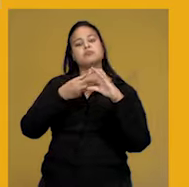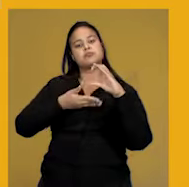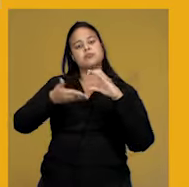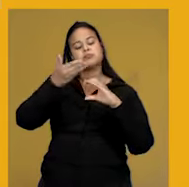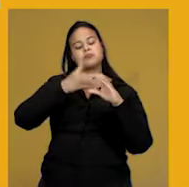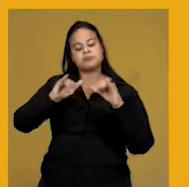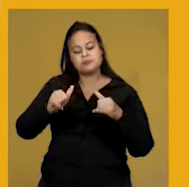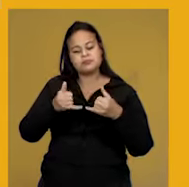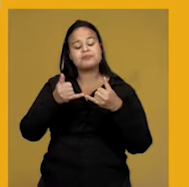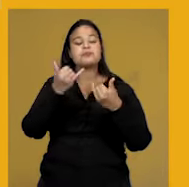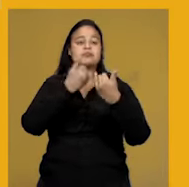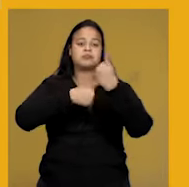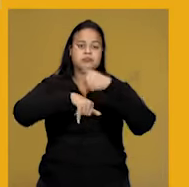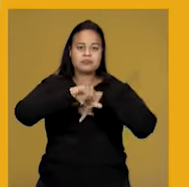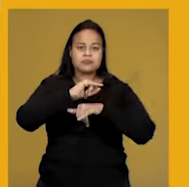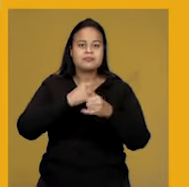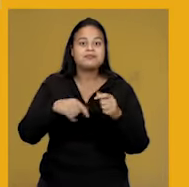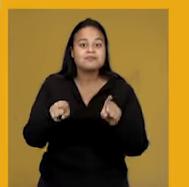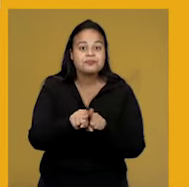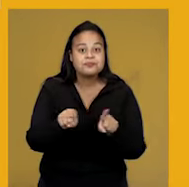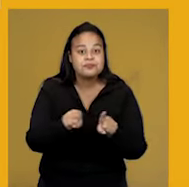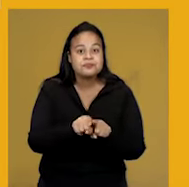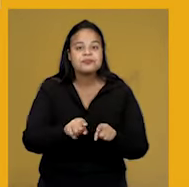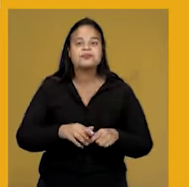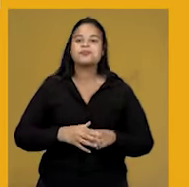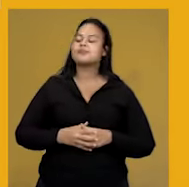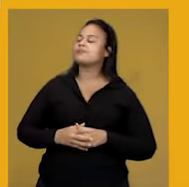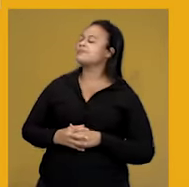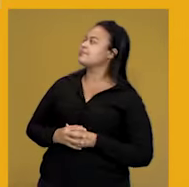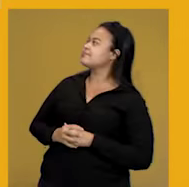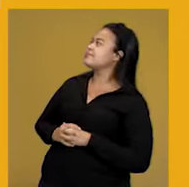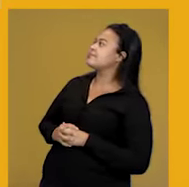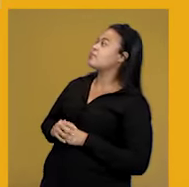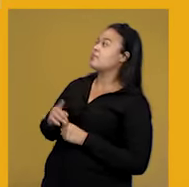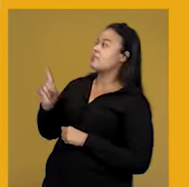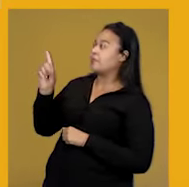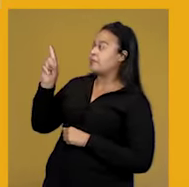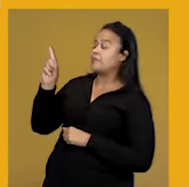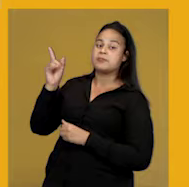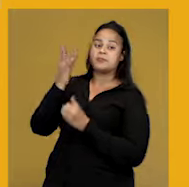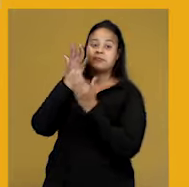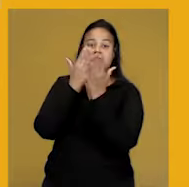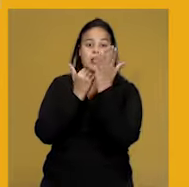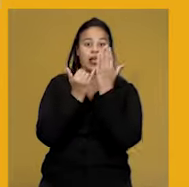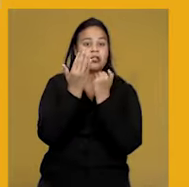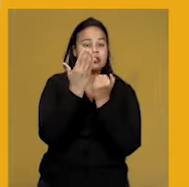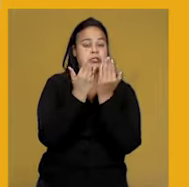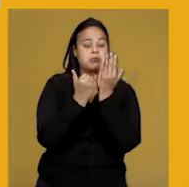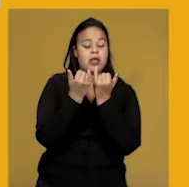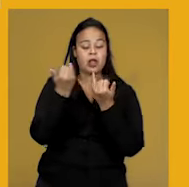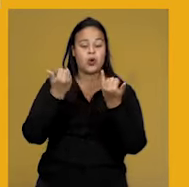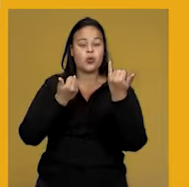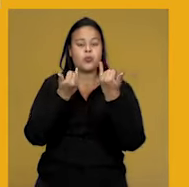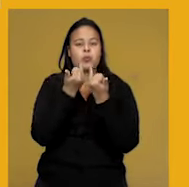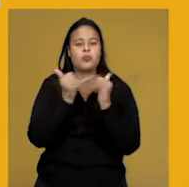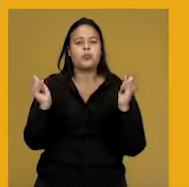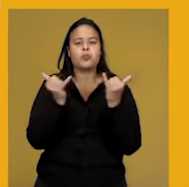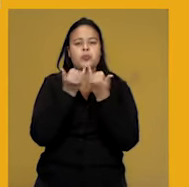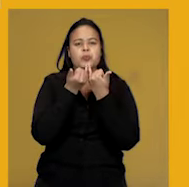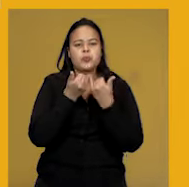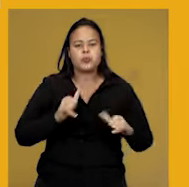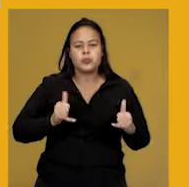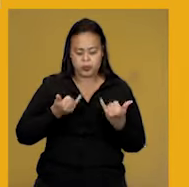ligações químicas. Temos ali exemplos de alimentos que vão fornecer energia para o nosso